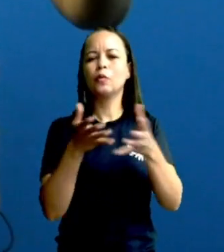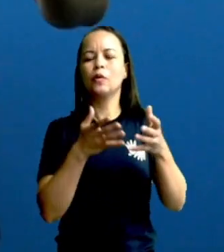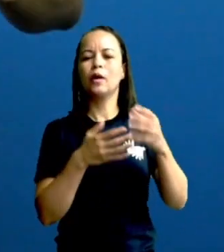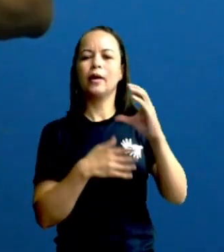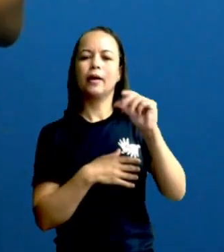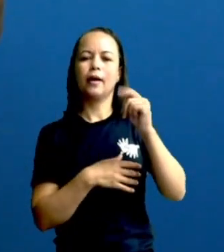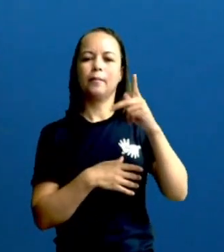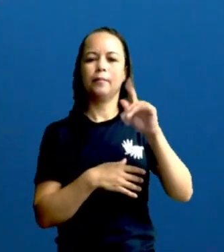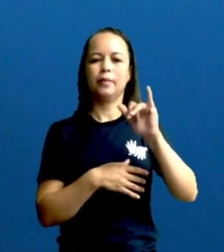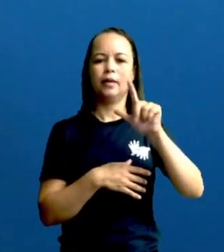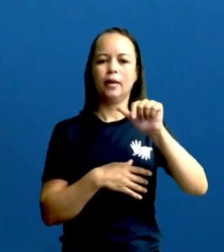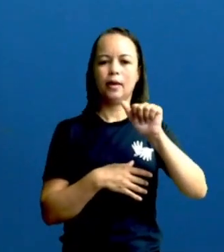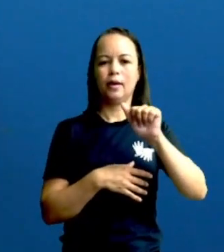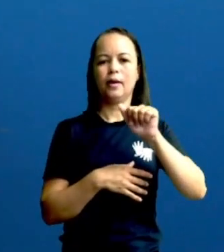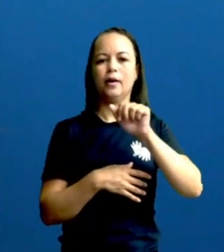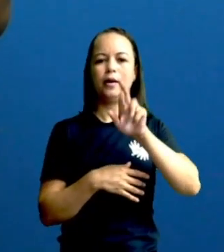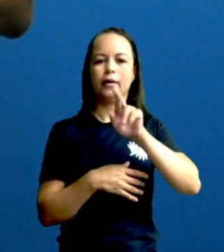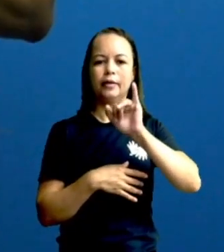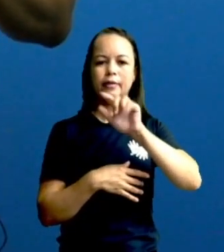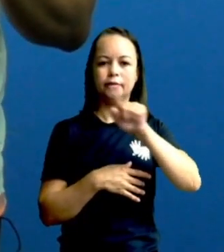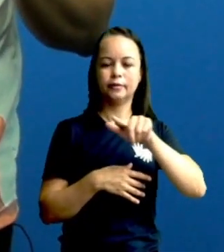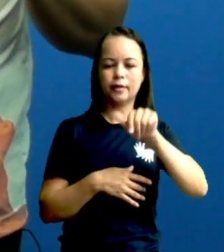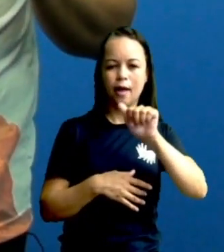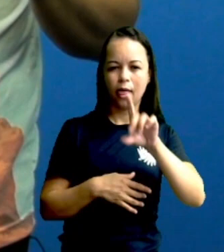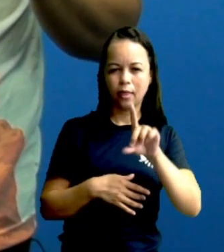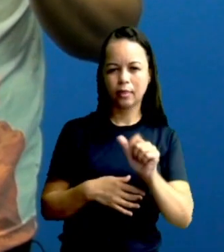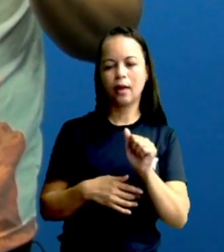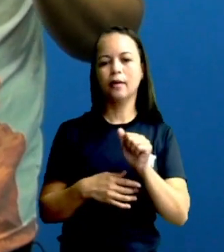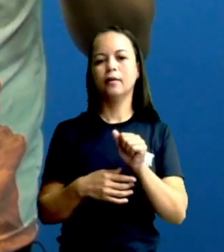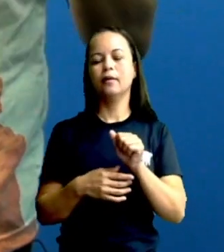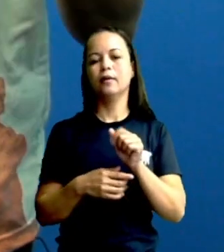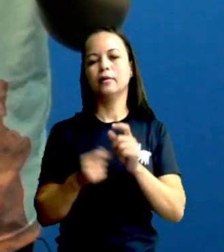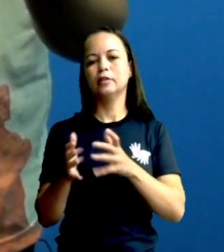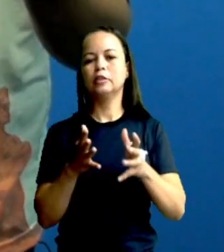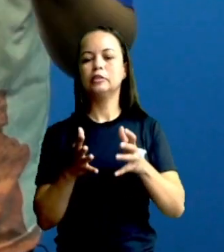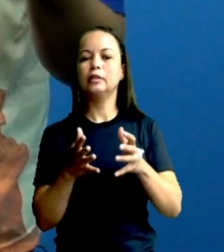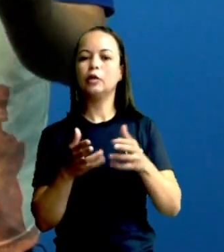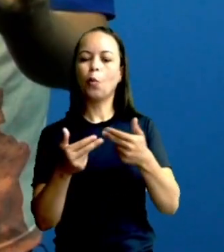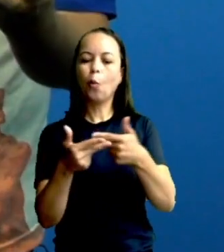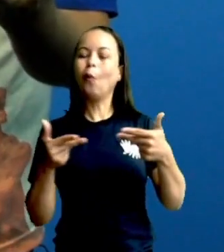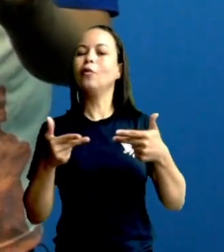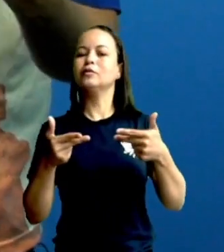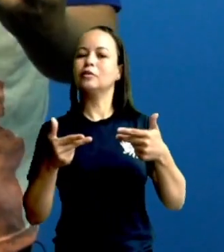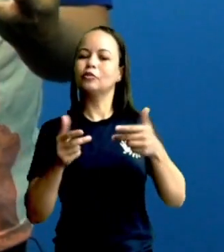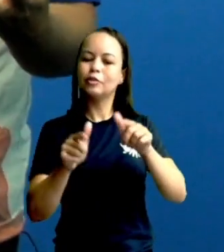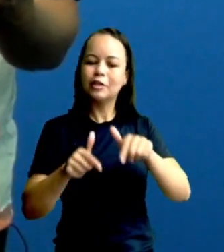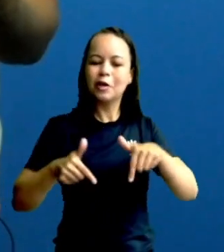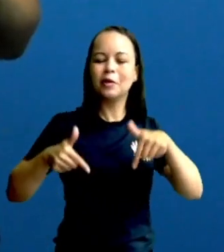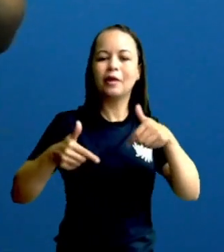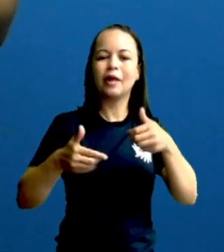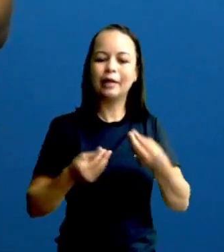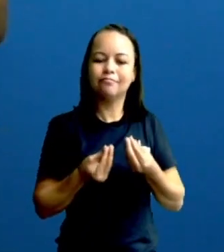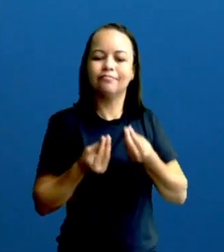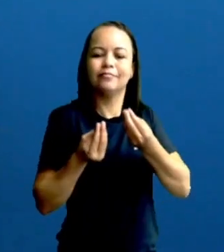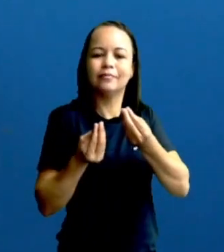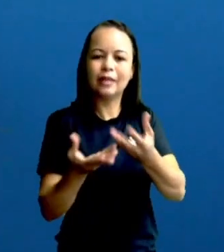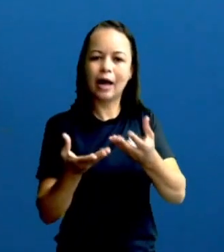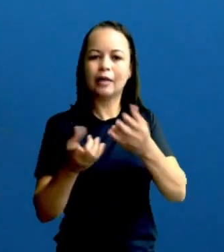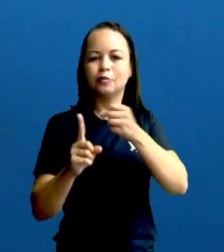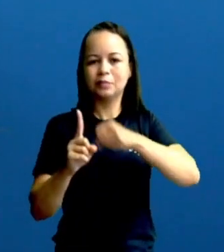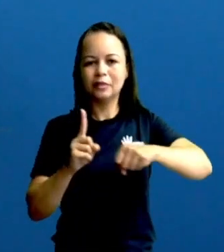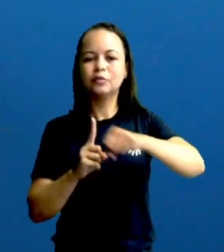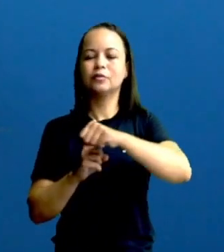capilarizada com relação a esse tipo de, vamos dizer assim, de benefício que é dado para a sociedade, esse